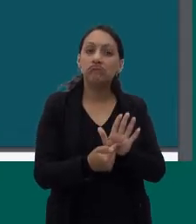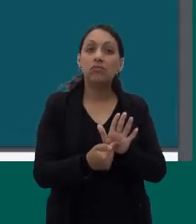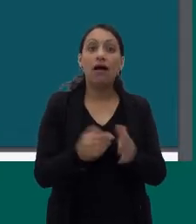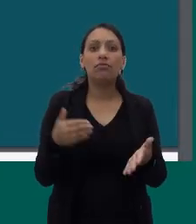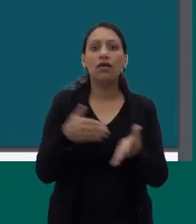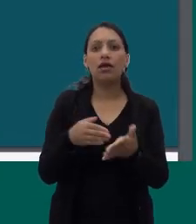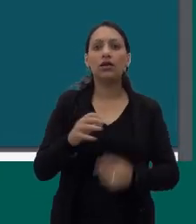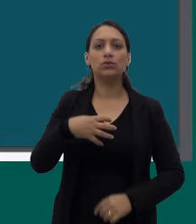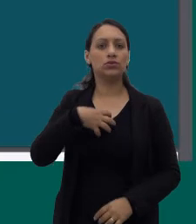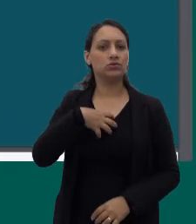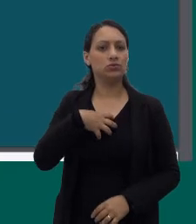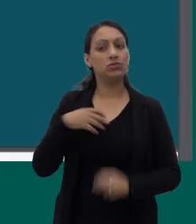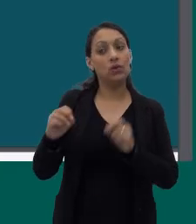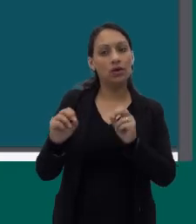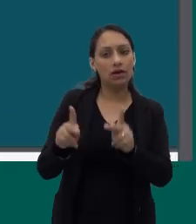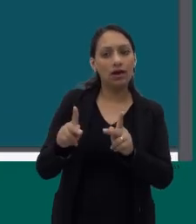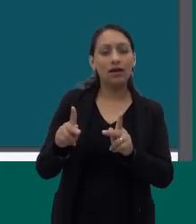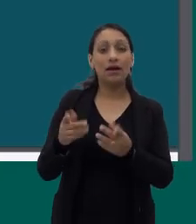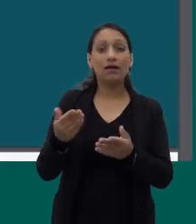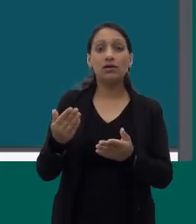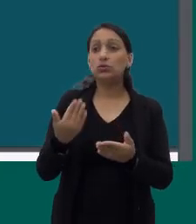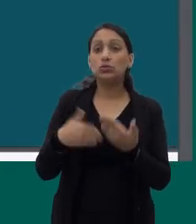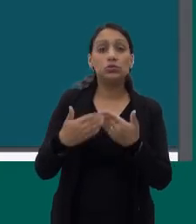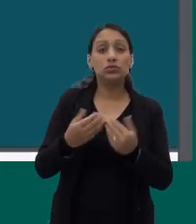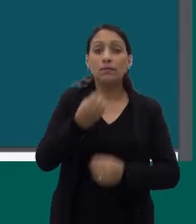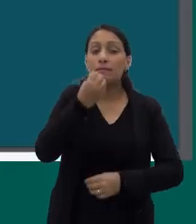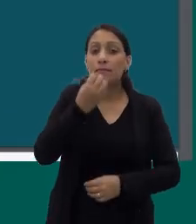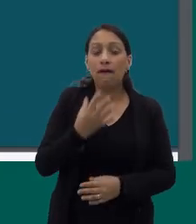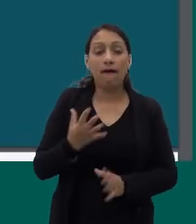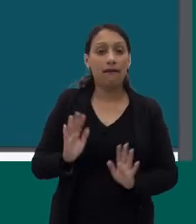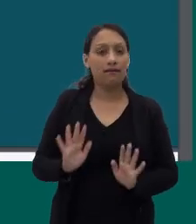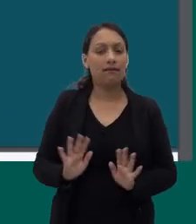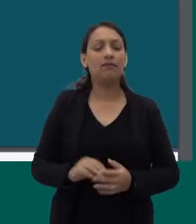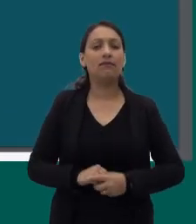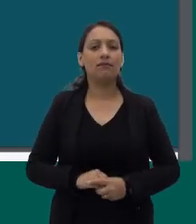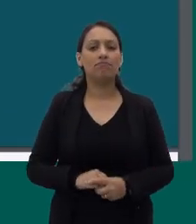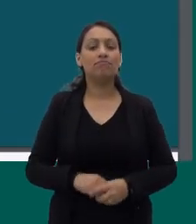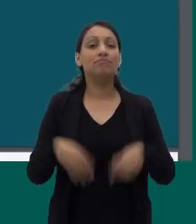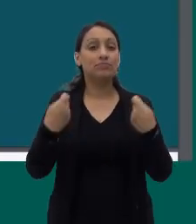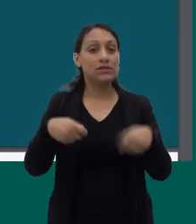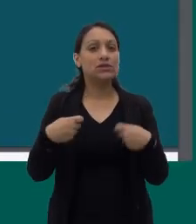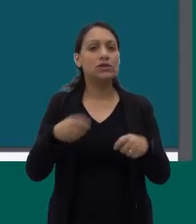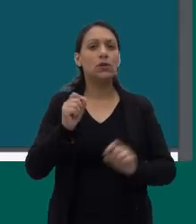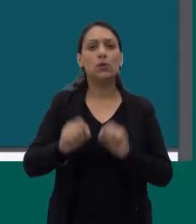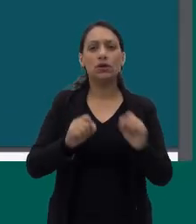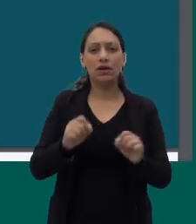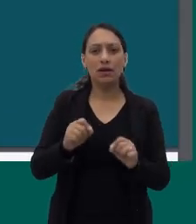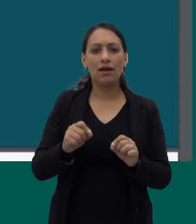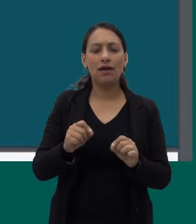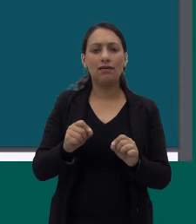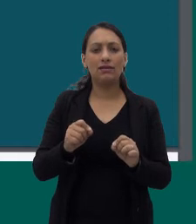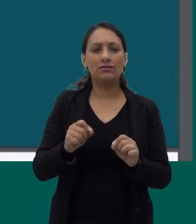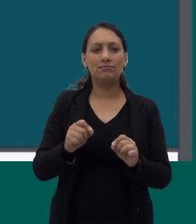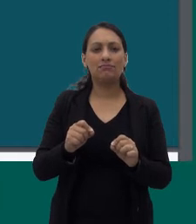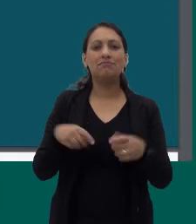atendimento, ok. Tava tudo bem, isso não retornou mais. Então, a gente precisou aguentar a